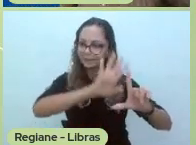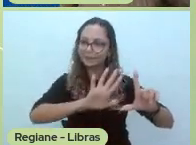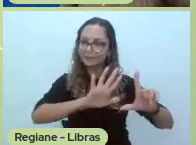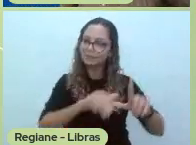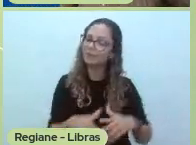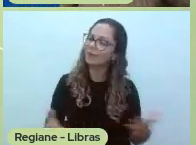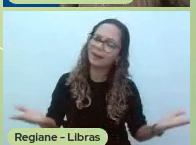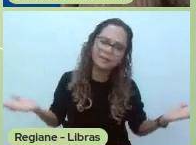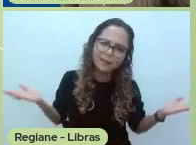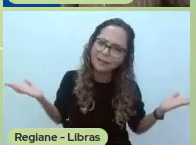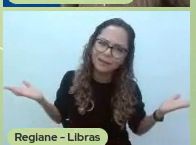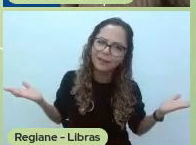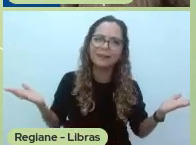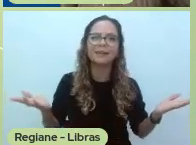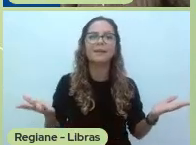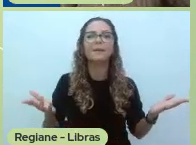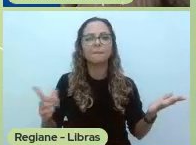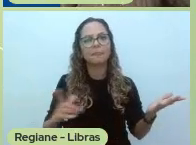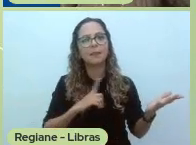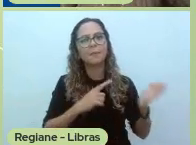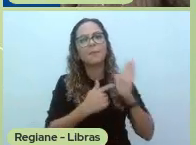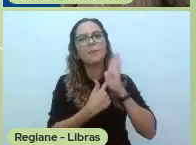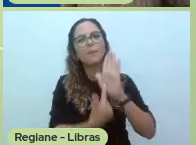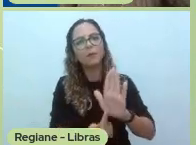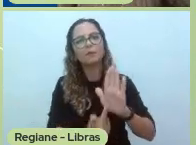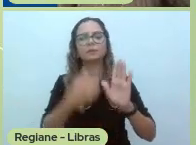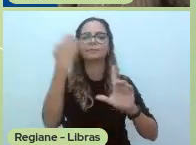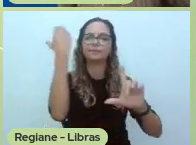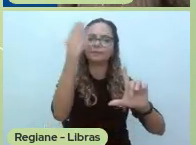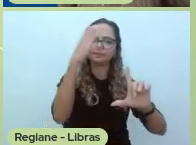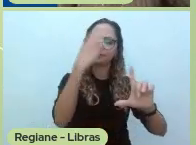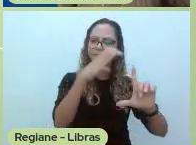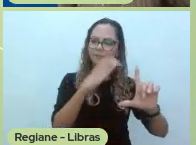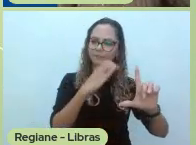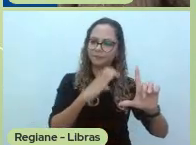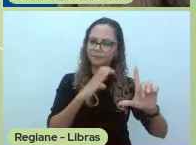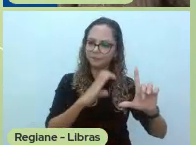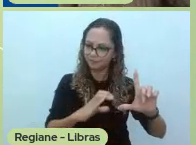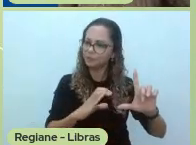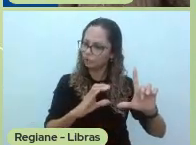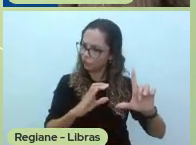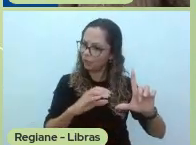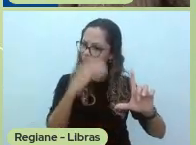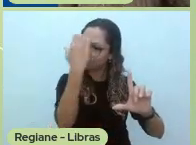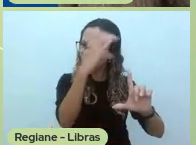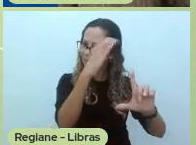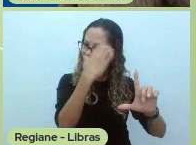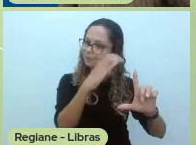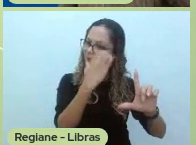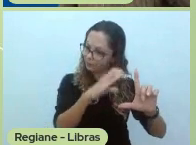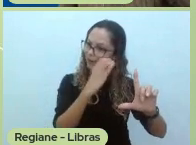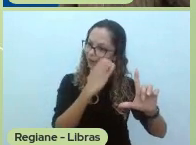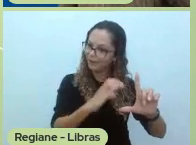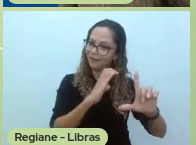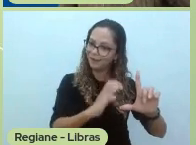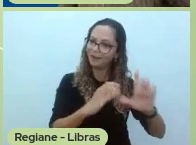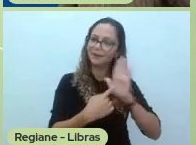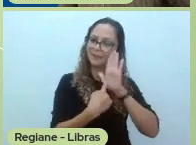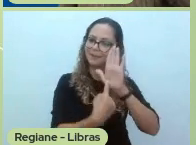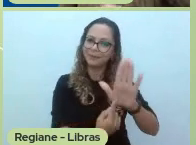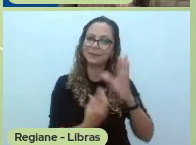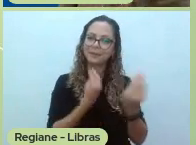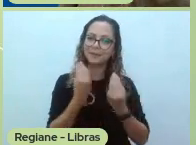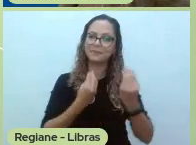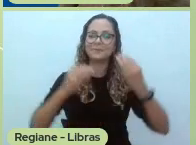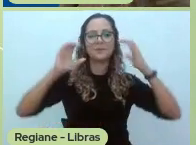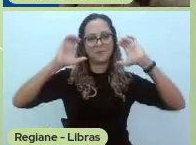e a gente traz as dores. E a Fala Sério não é para falar o comportamento que a gente espera. é para denunciar o comportamento que está acontecendo e que a gente